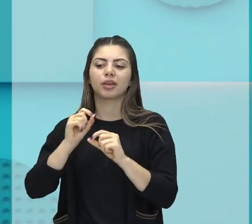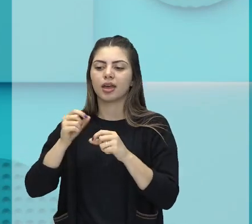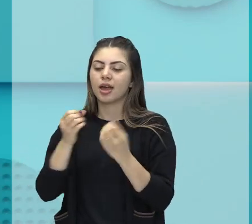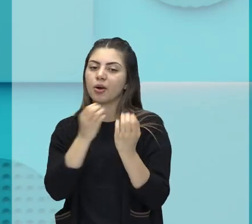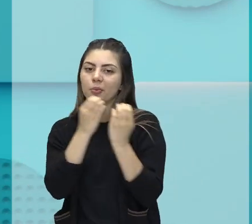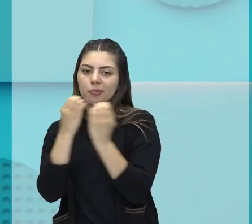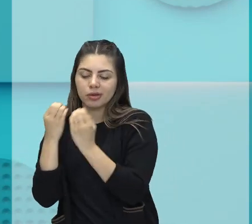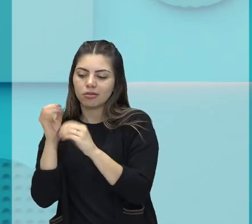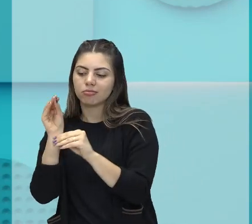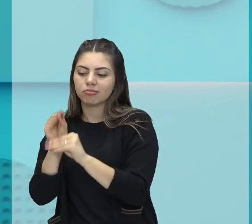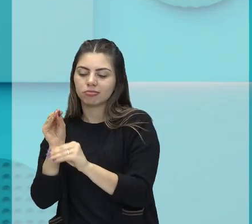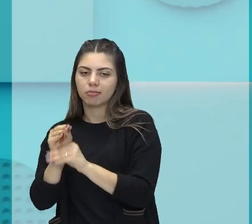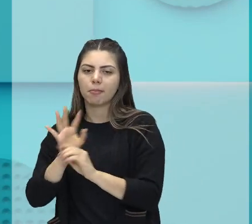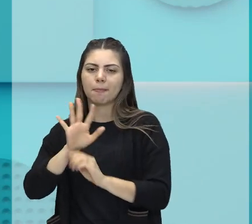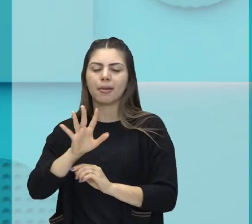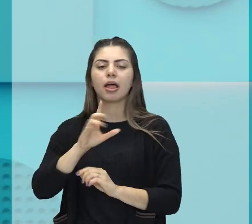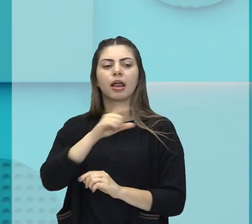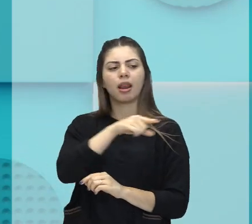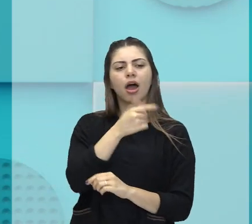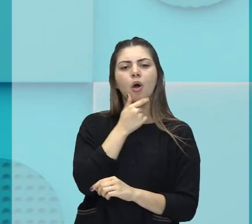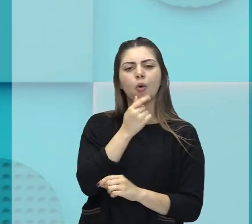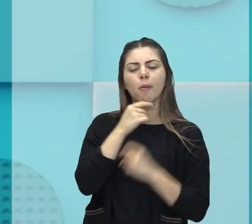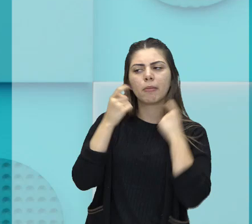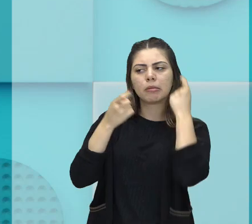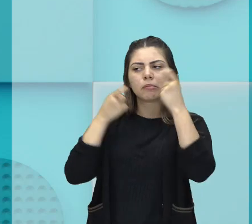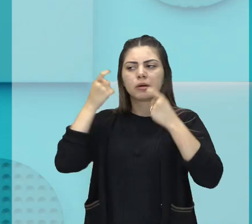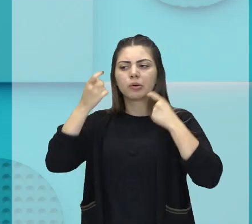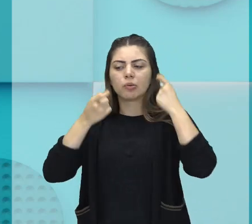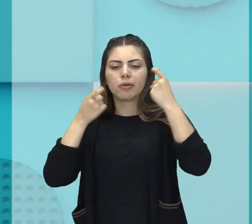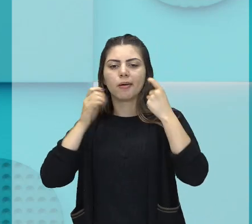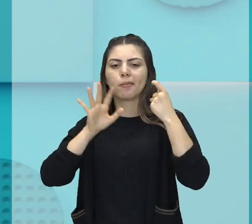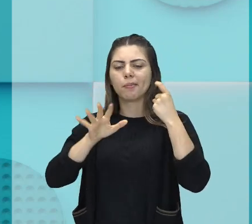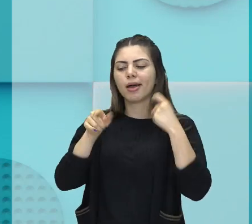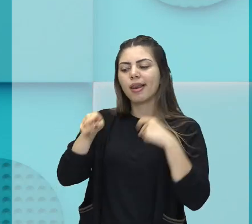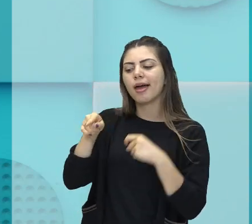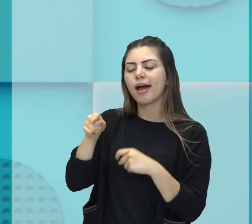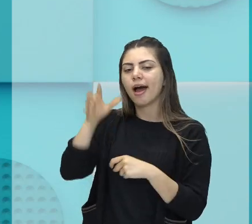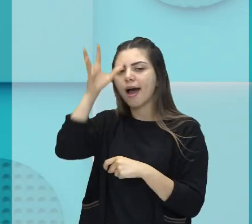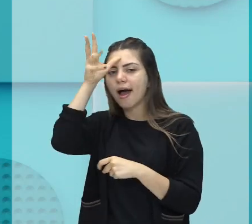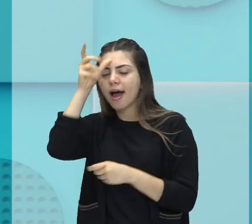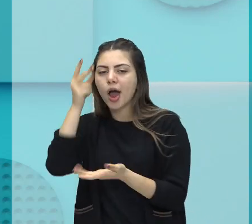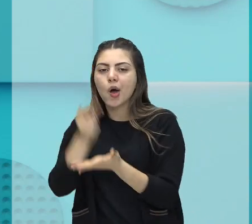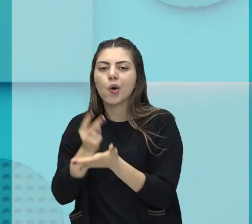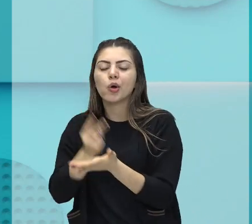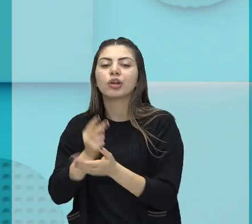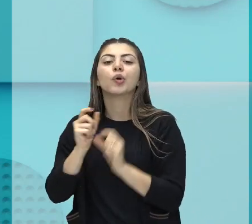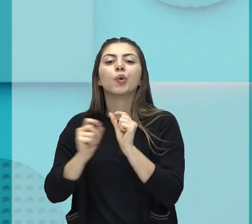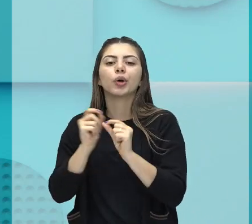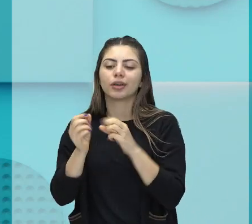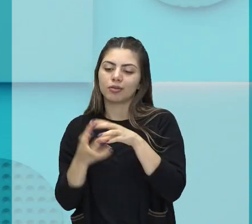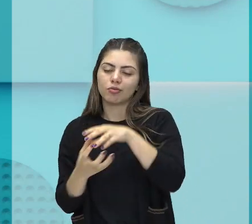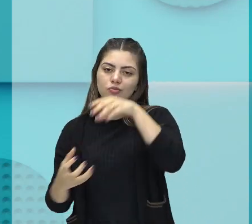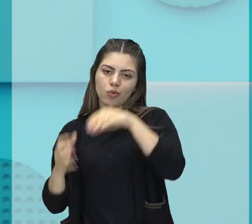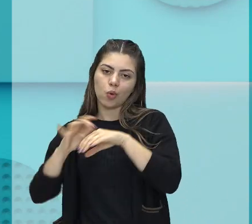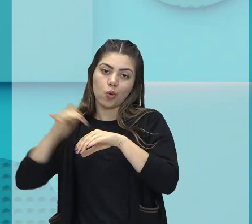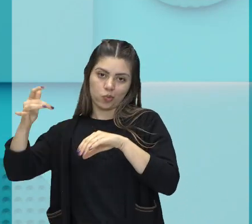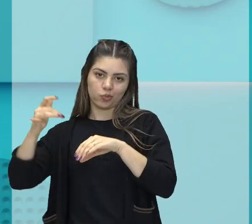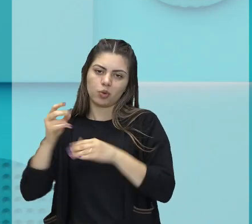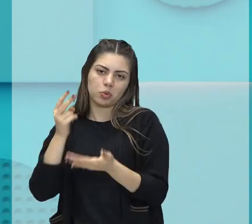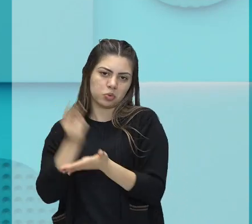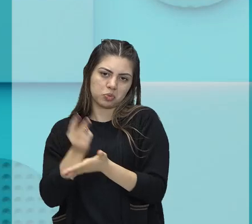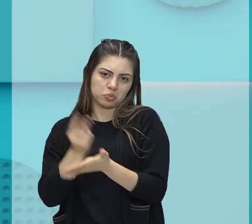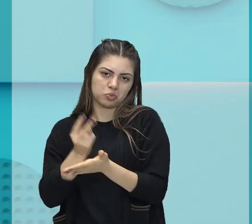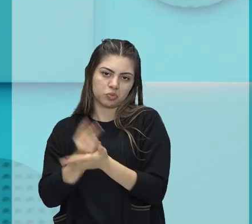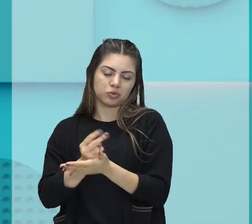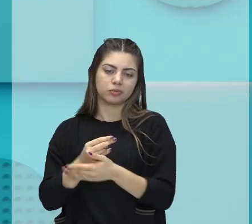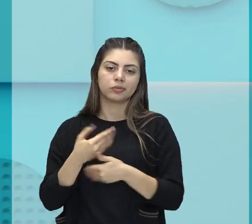das preocupações do homem, a galinha continua a botar ovos de ouro, né?